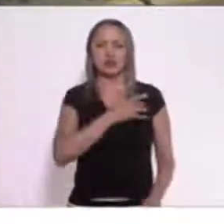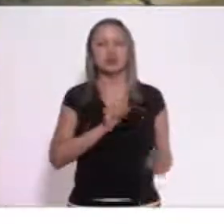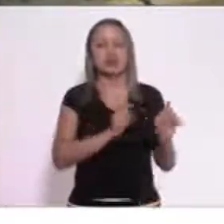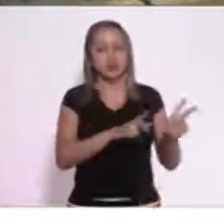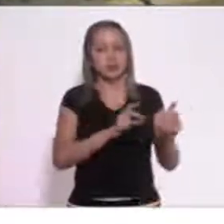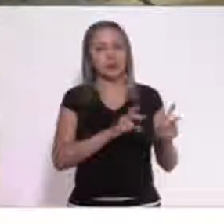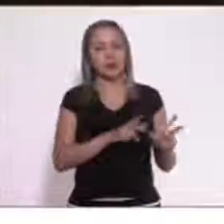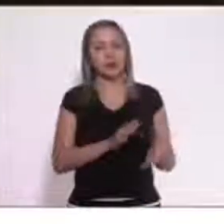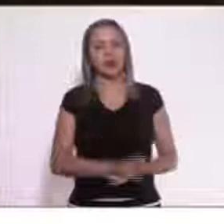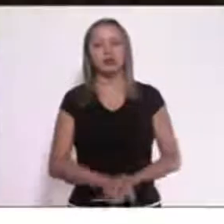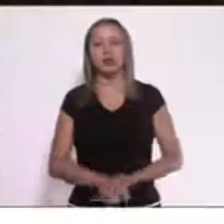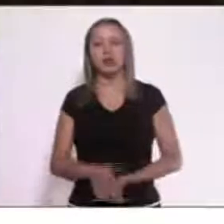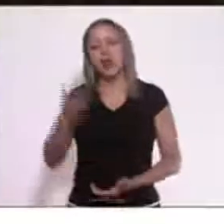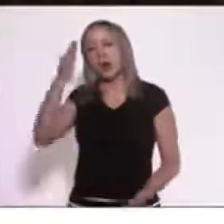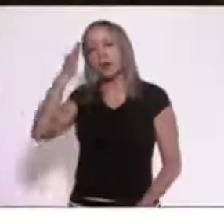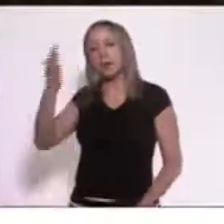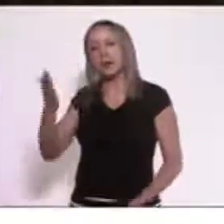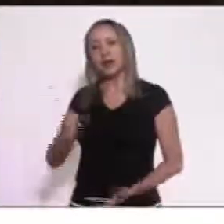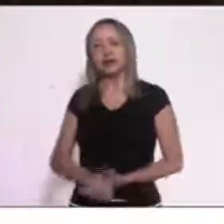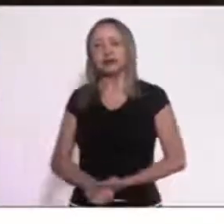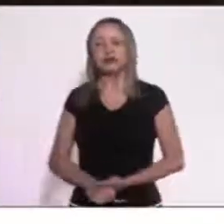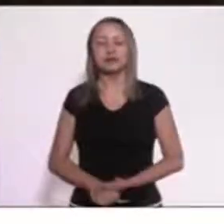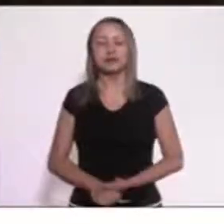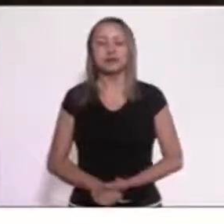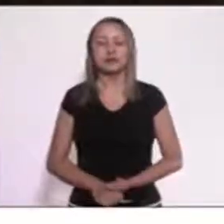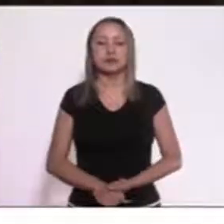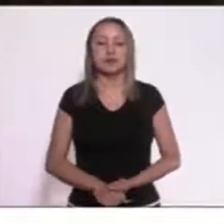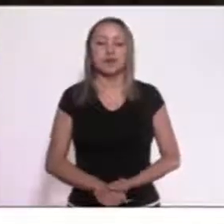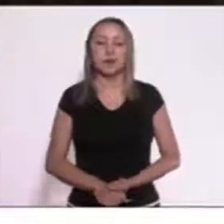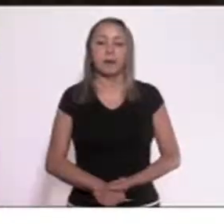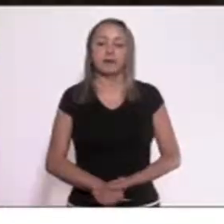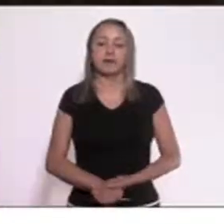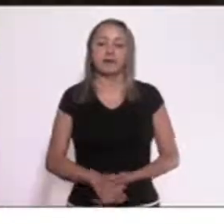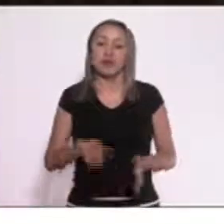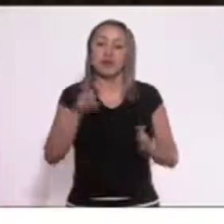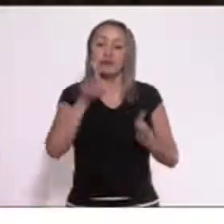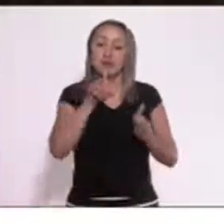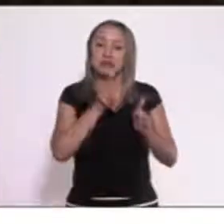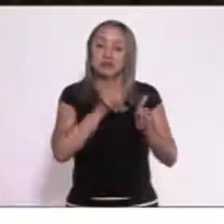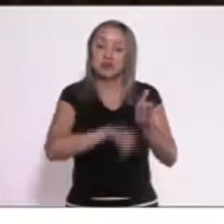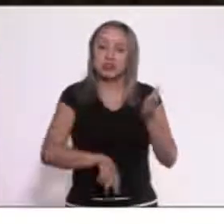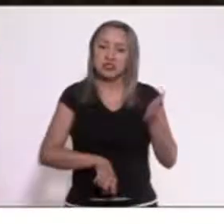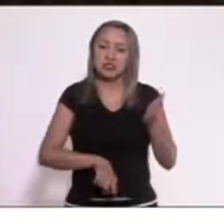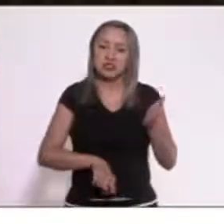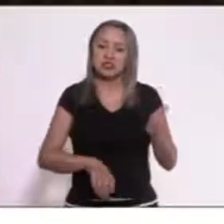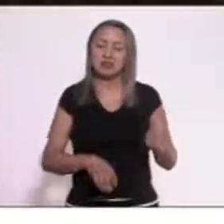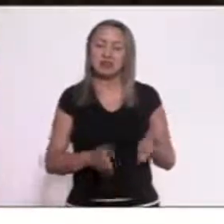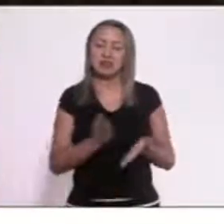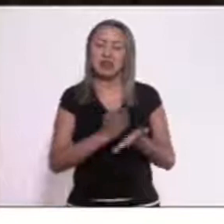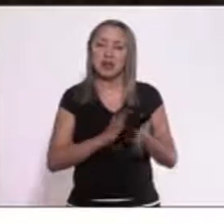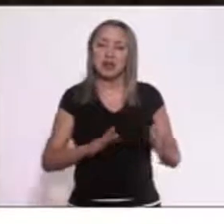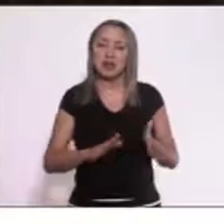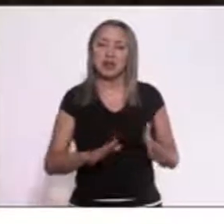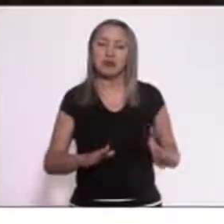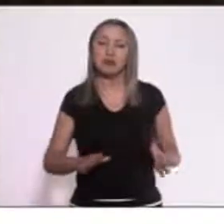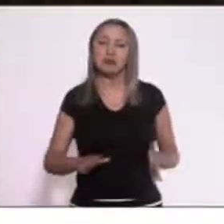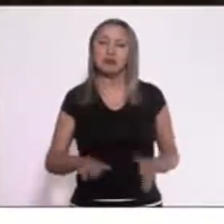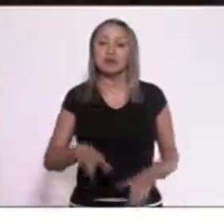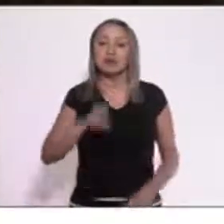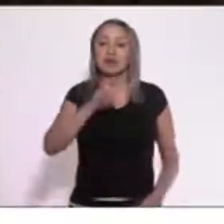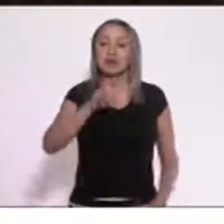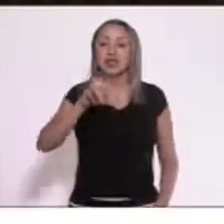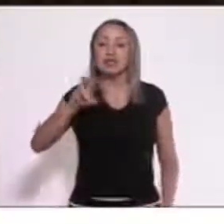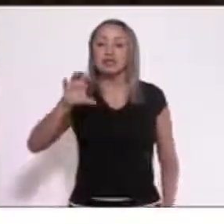parabéns a você. Muito obrigado. Olha, o corte que está sendo previsto na LOA deste ano é da ordem de